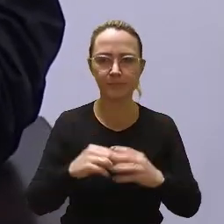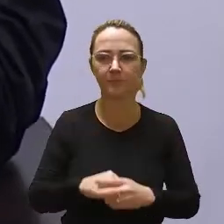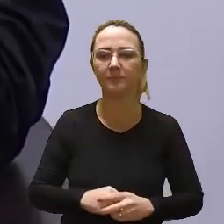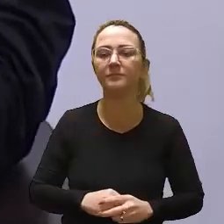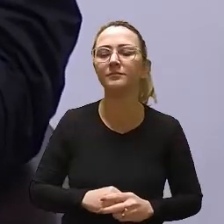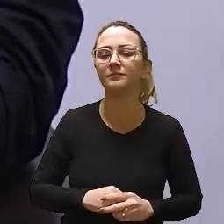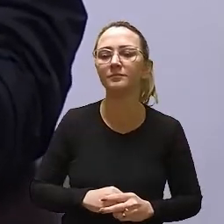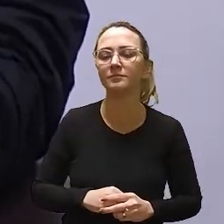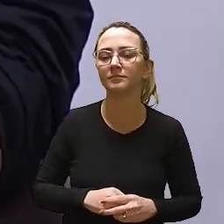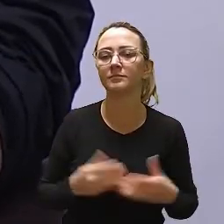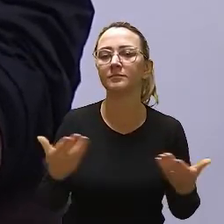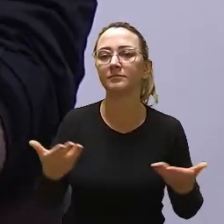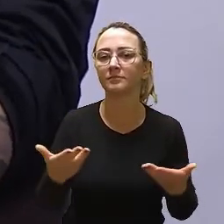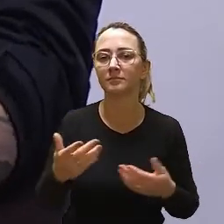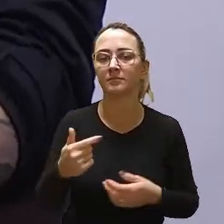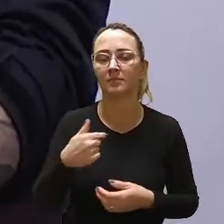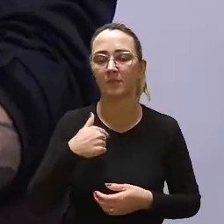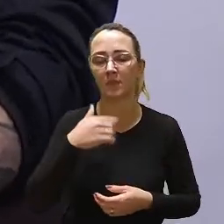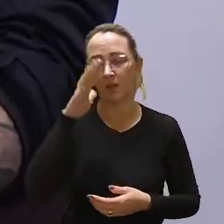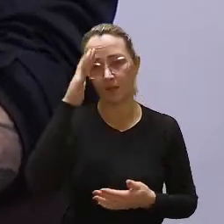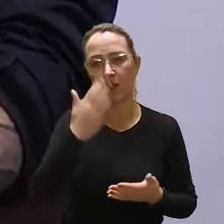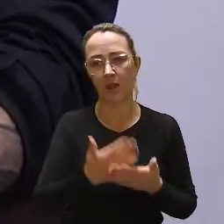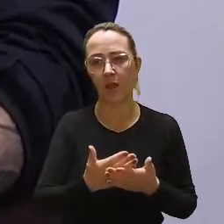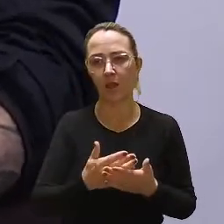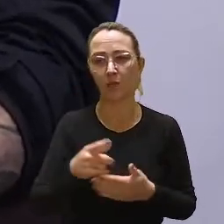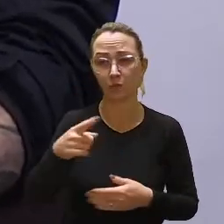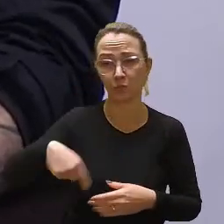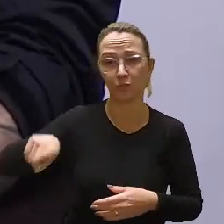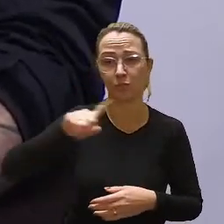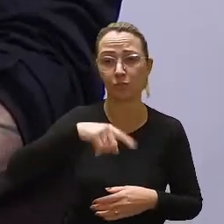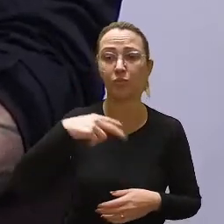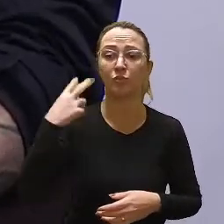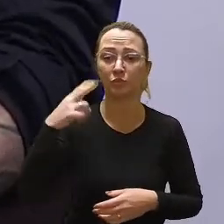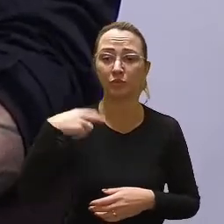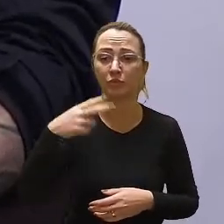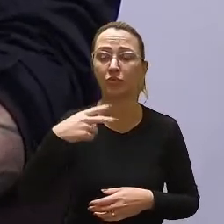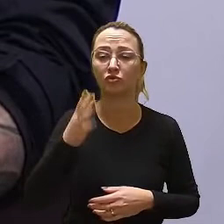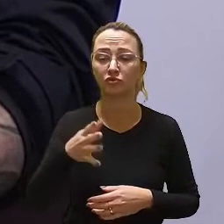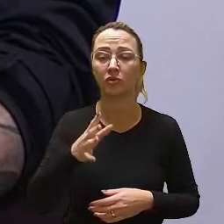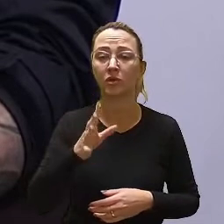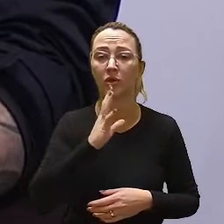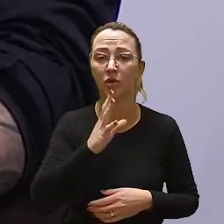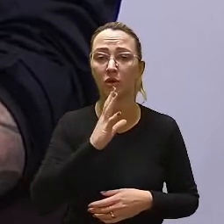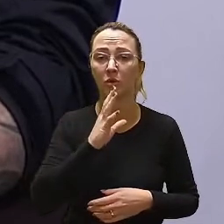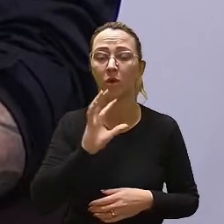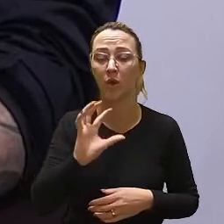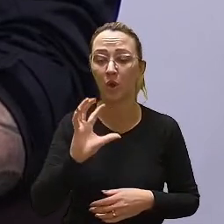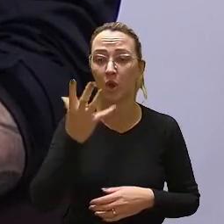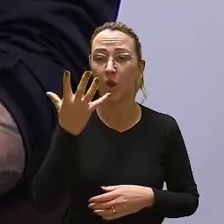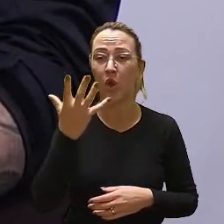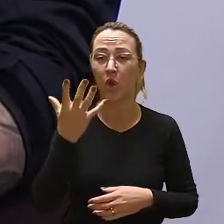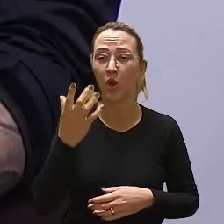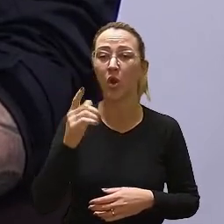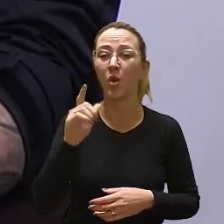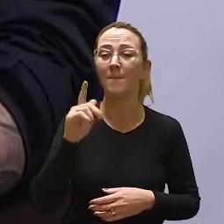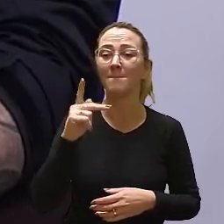Senhores vereadores, eu creio que todos aqui conhecem alguém que já caiu em algum golpe do